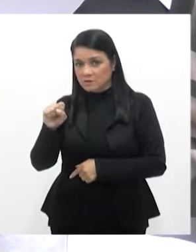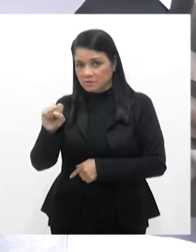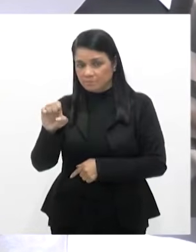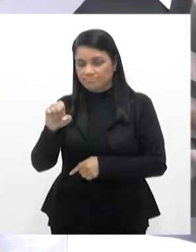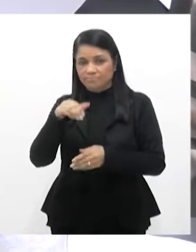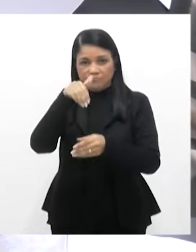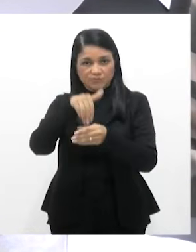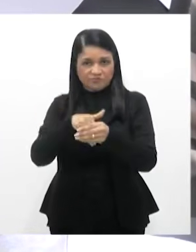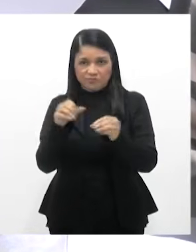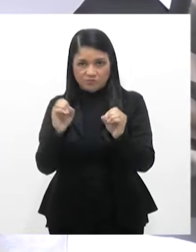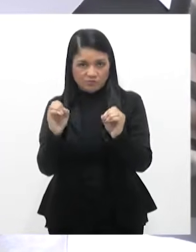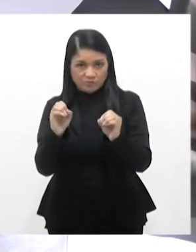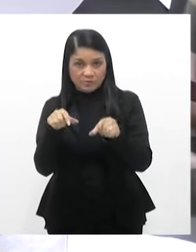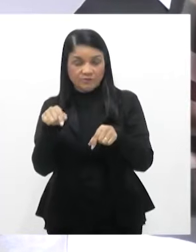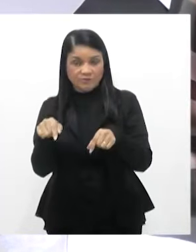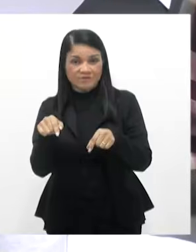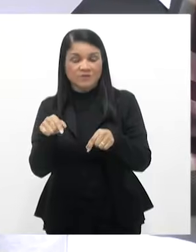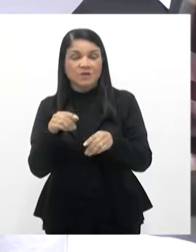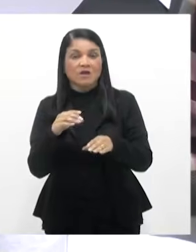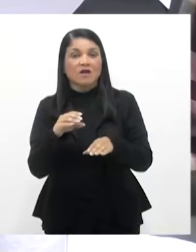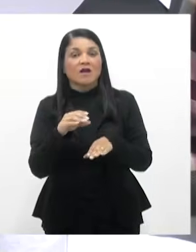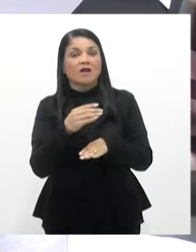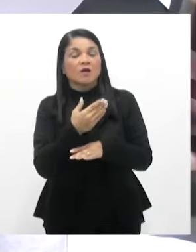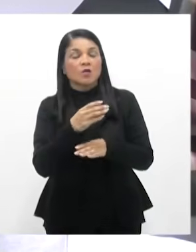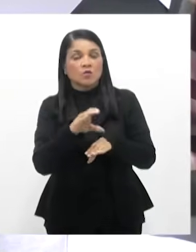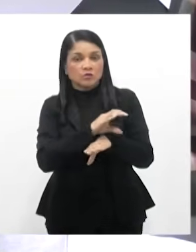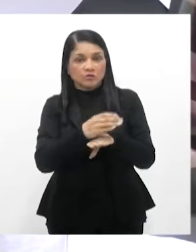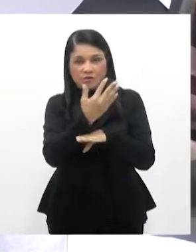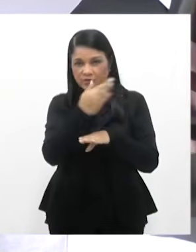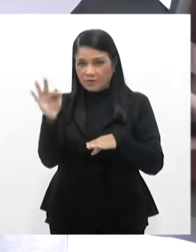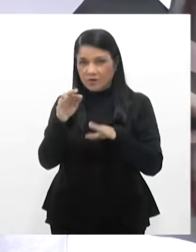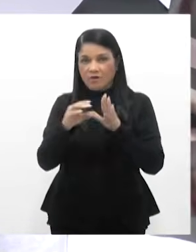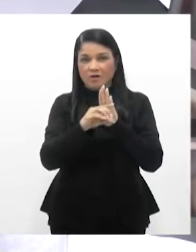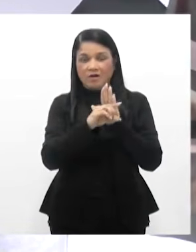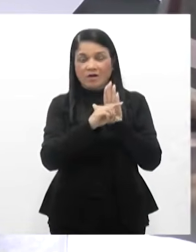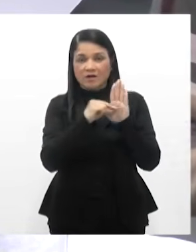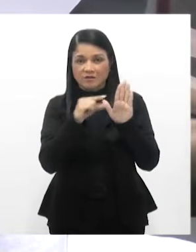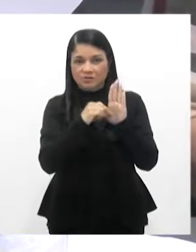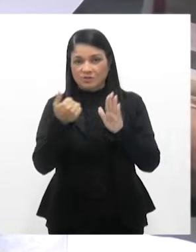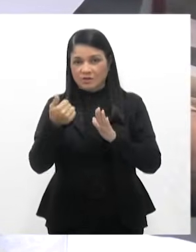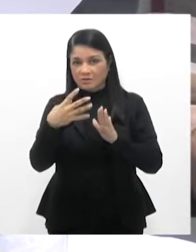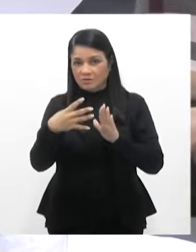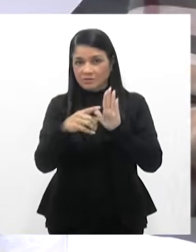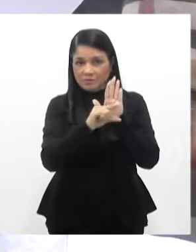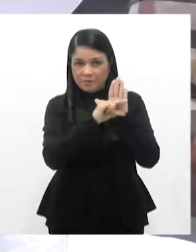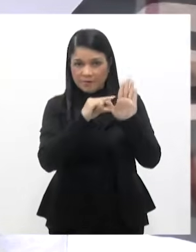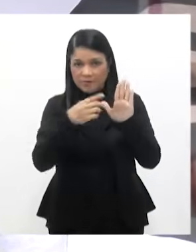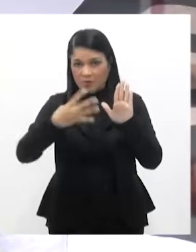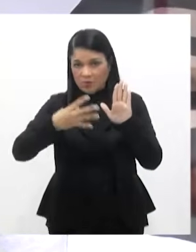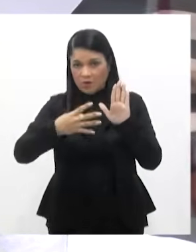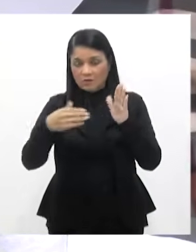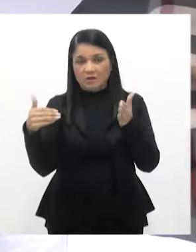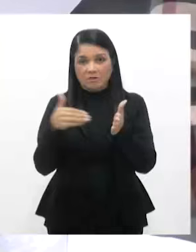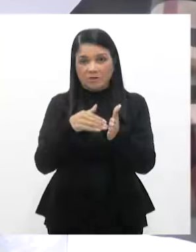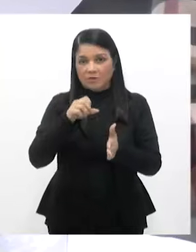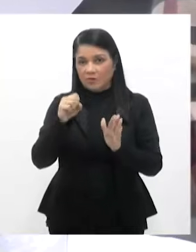inelegibilidade, Constituição Federal, artigo 14, parágrafos 4º a